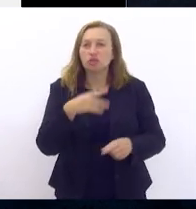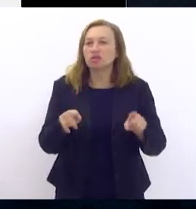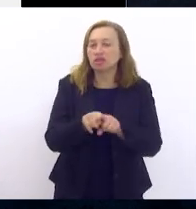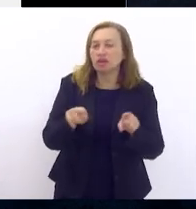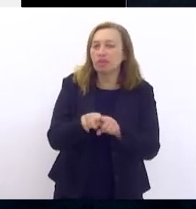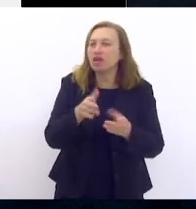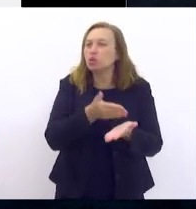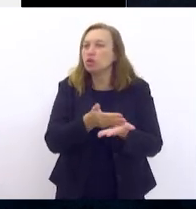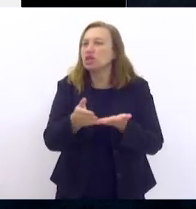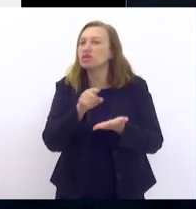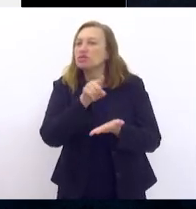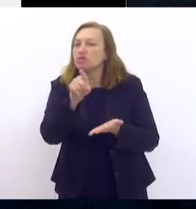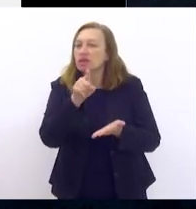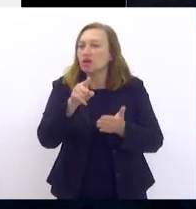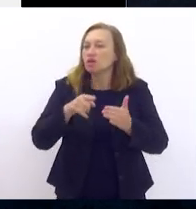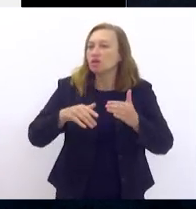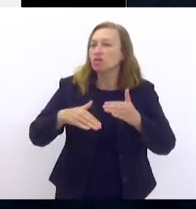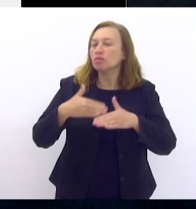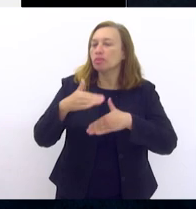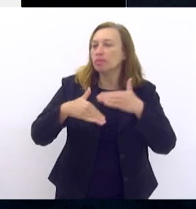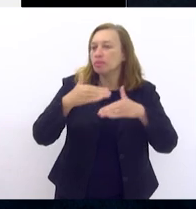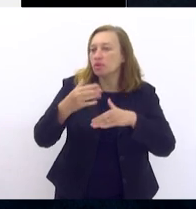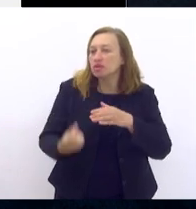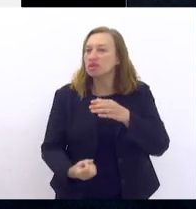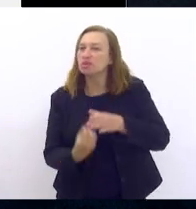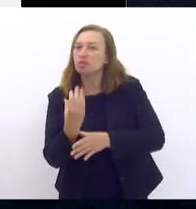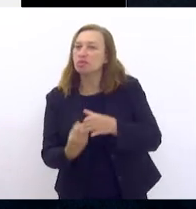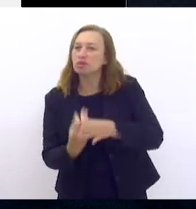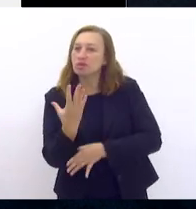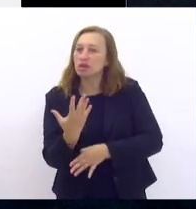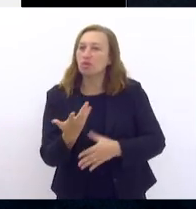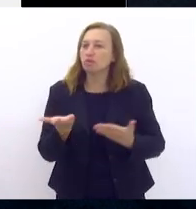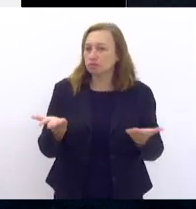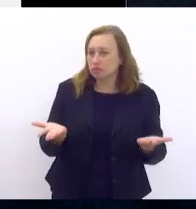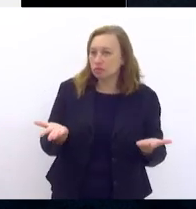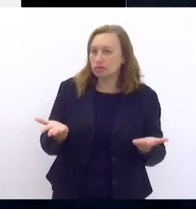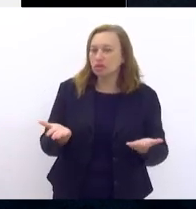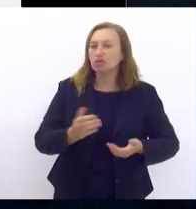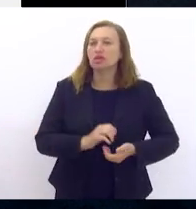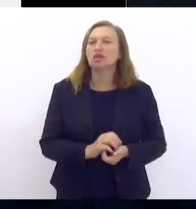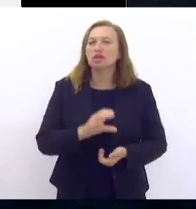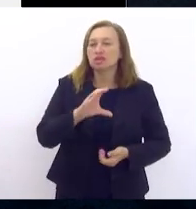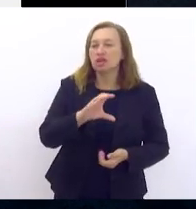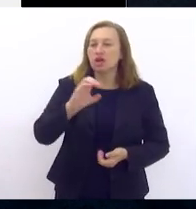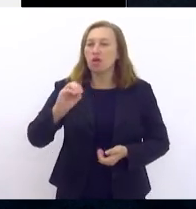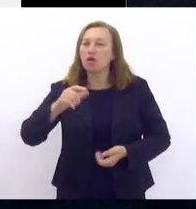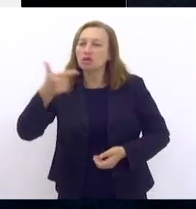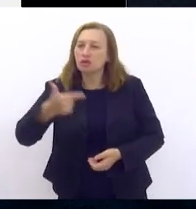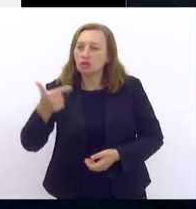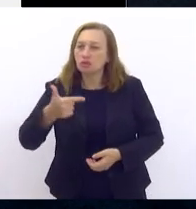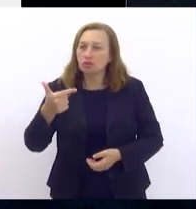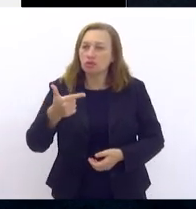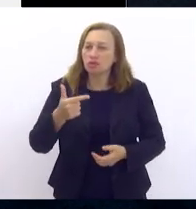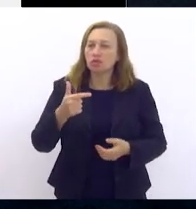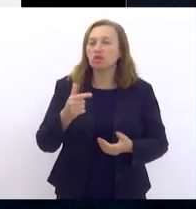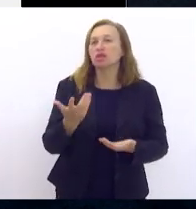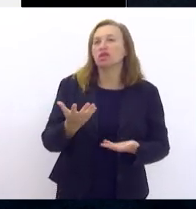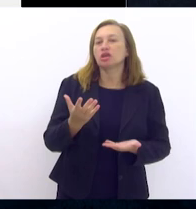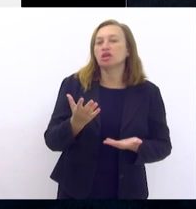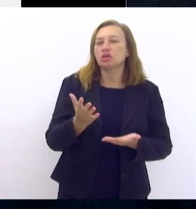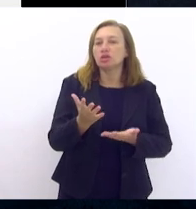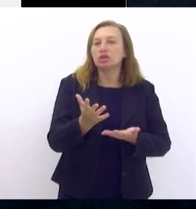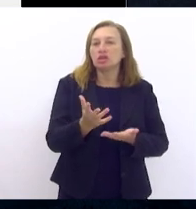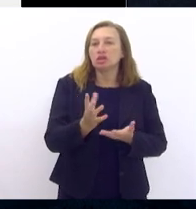ali do início da cadeia passando por um processo produtivo com menos emissões de CO2 e geração de resíduos e